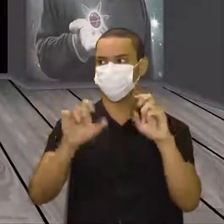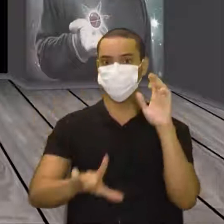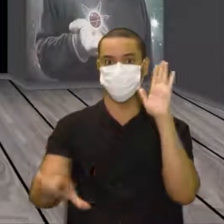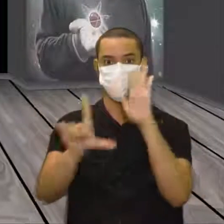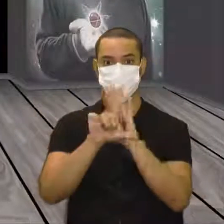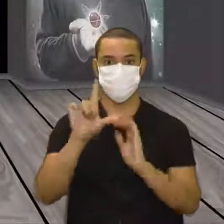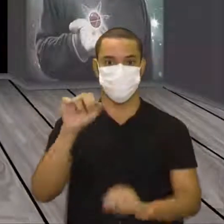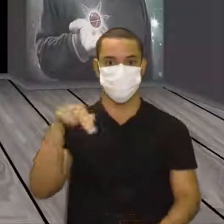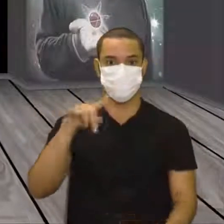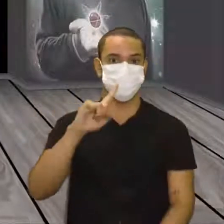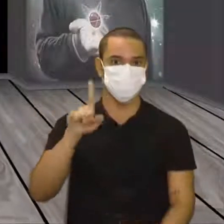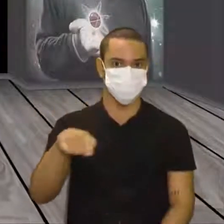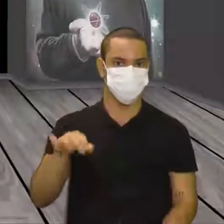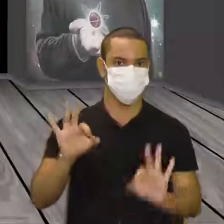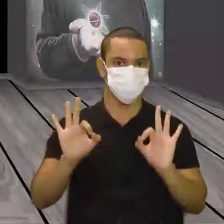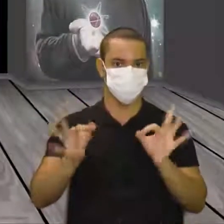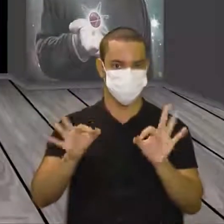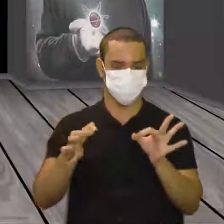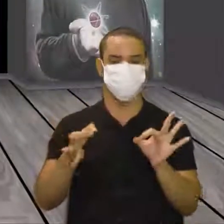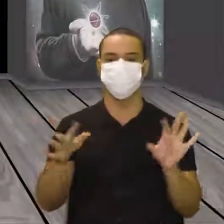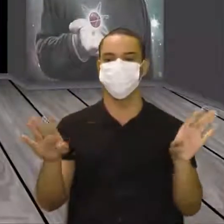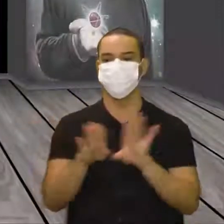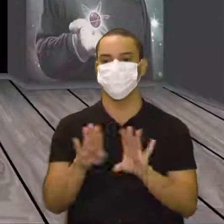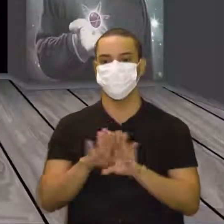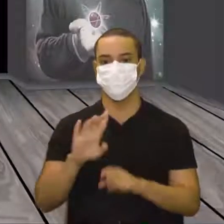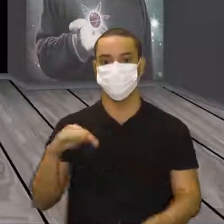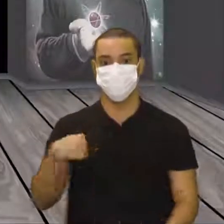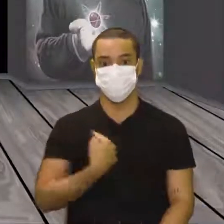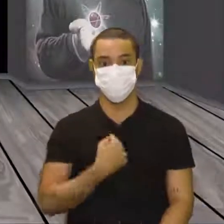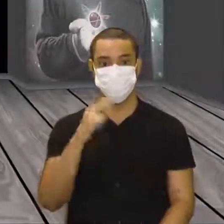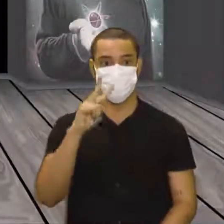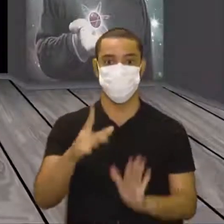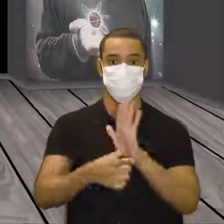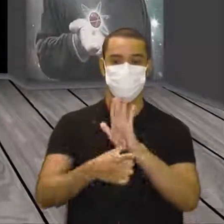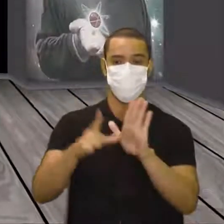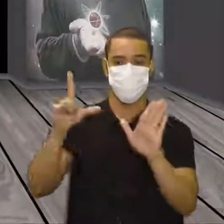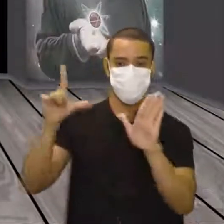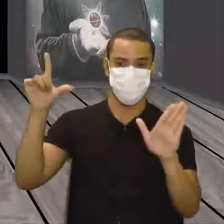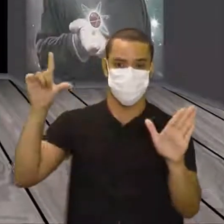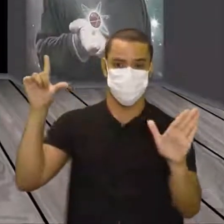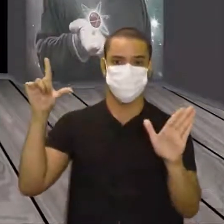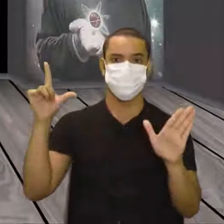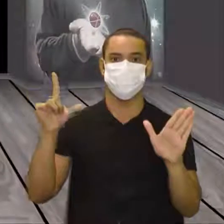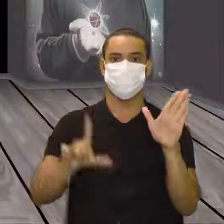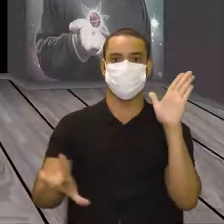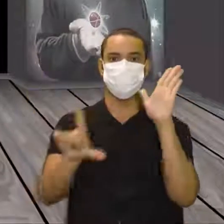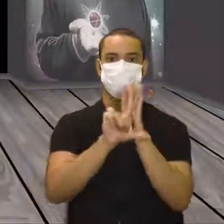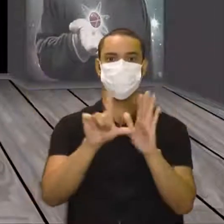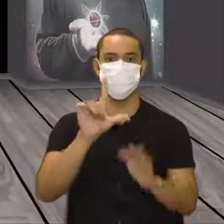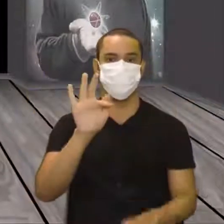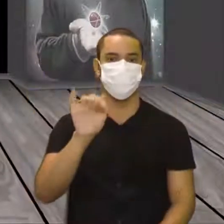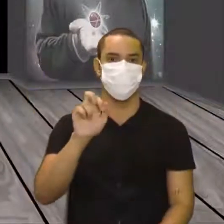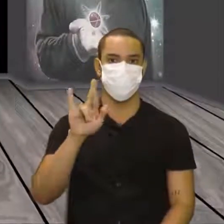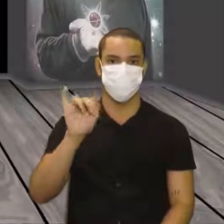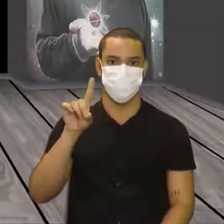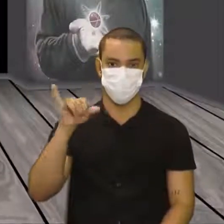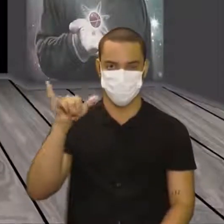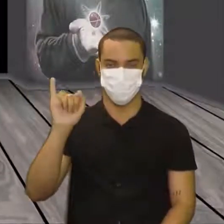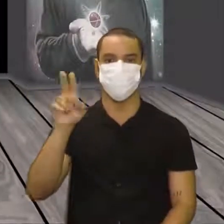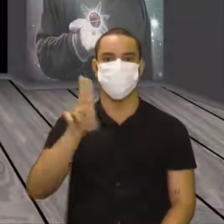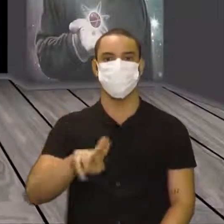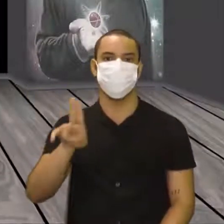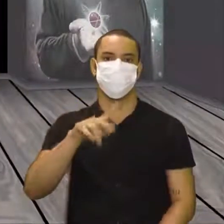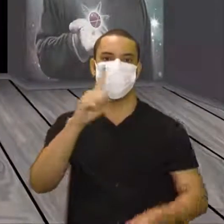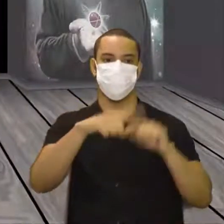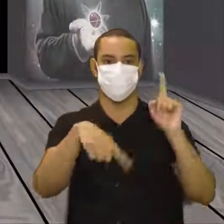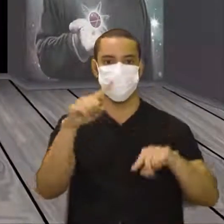de Lenz, certo? Nós vimos também anteriormente, na lei de Faraday, que trabalha a questão da